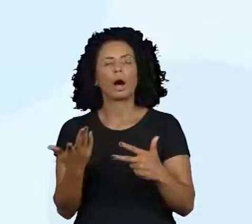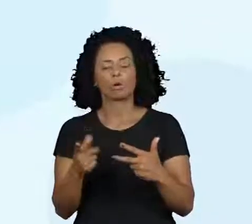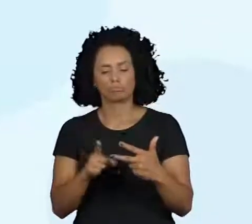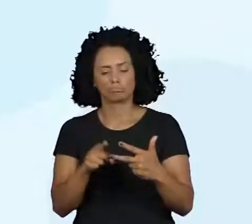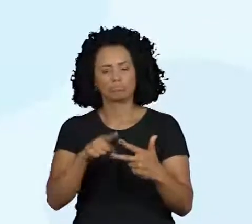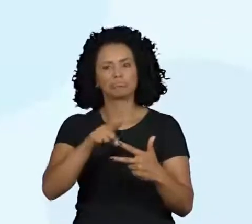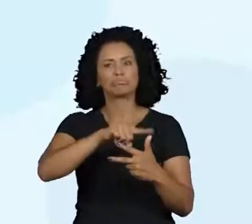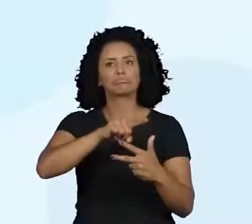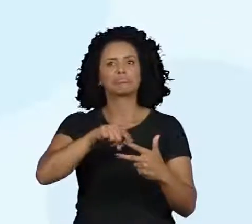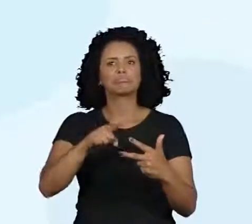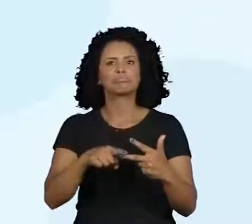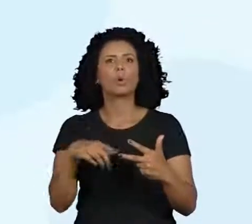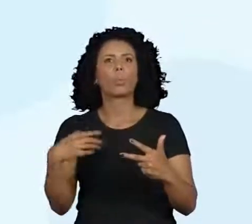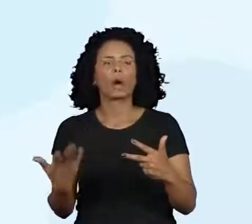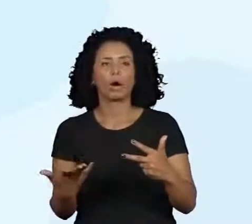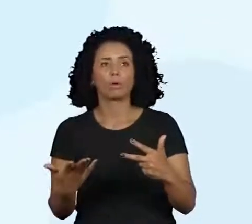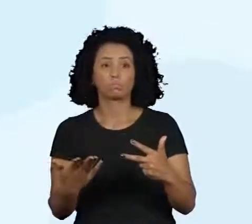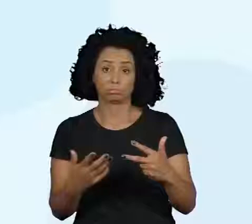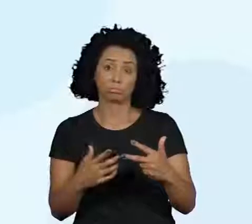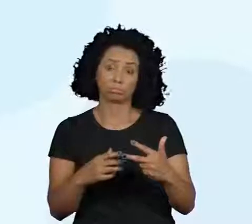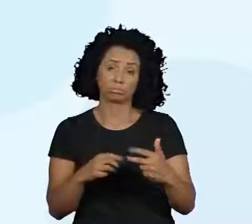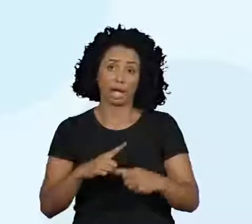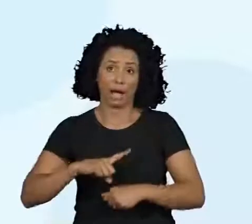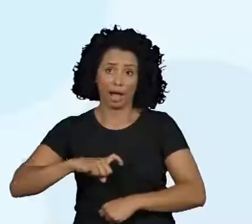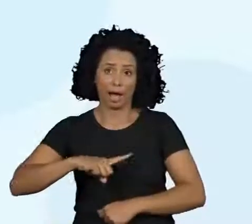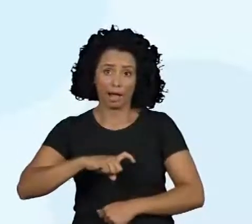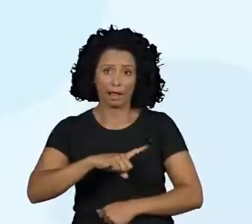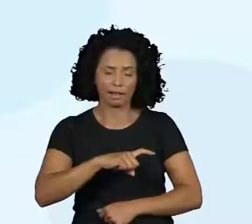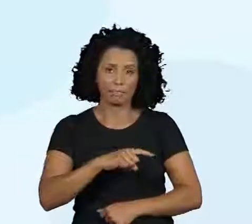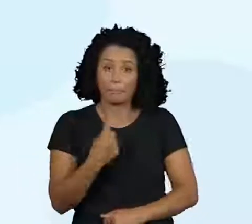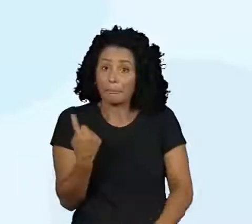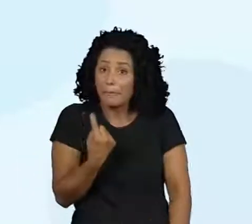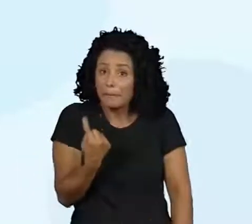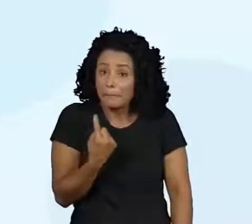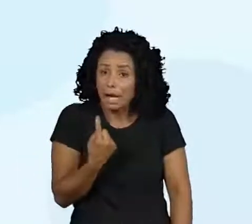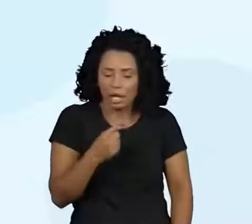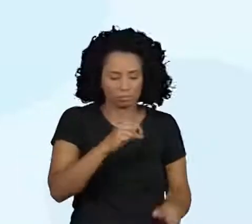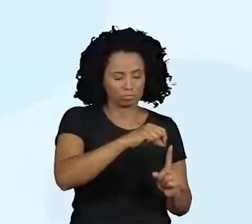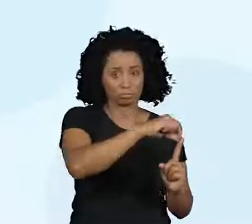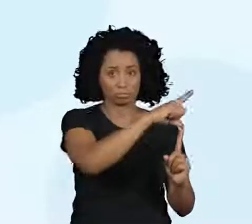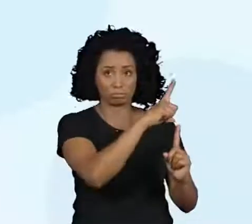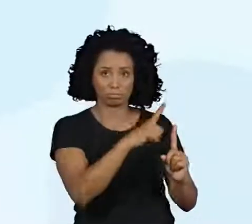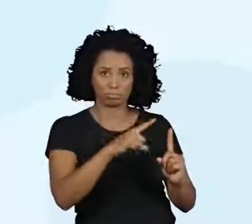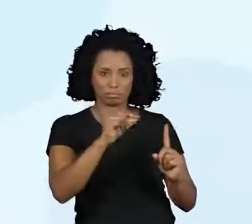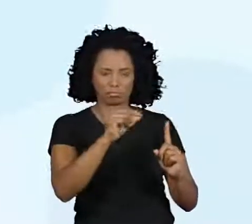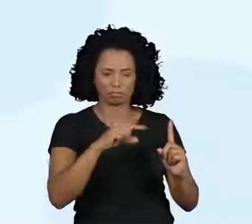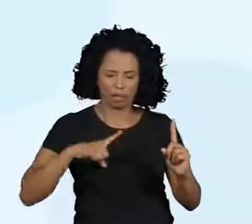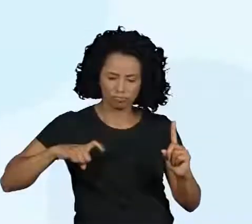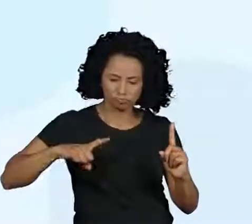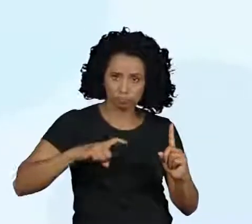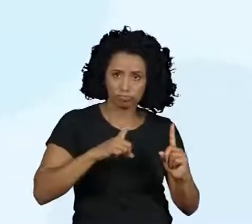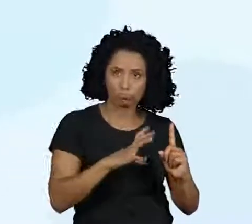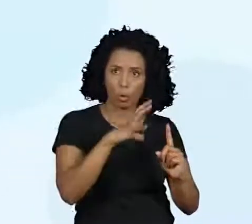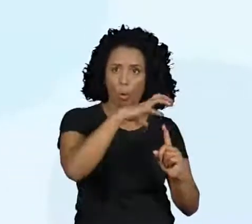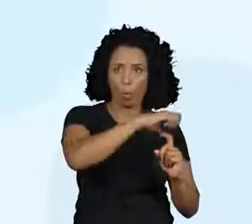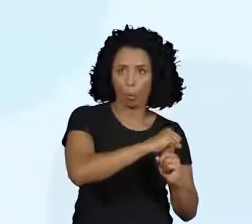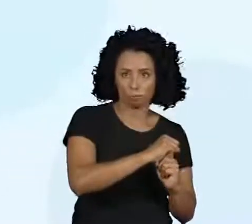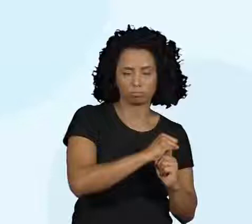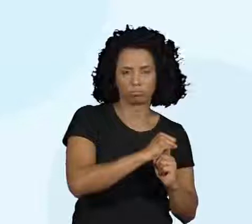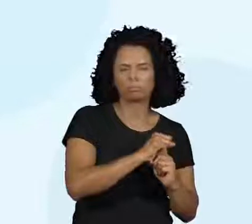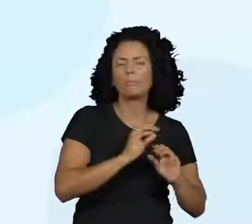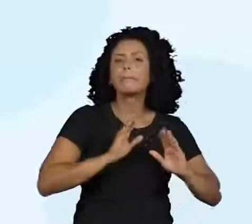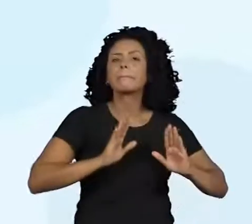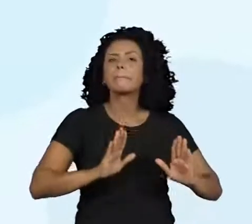consumindo? É a lesma, não é? Então, a lesma consome primeiro a planta, né? Então, a lesma, eu posso escrever que é